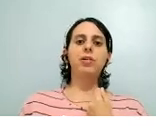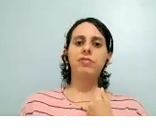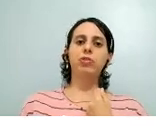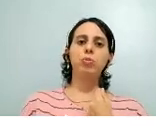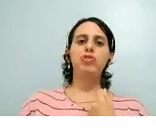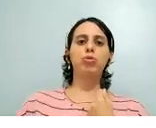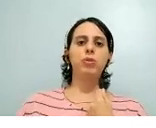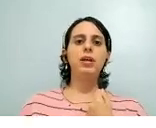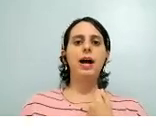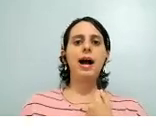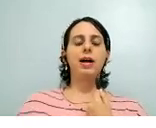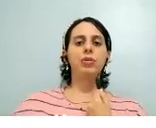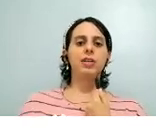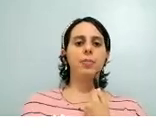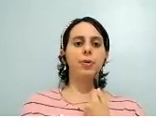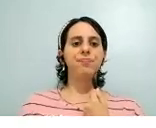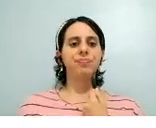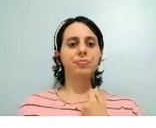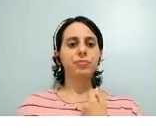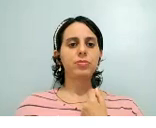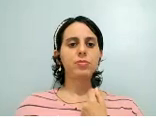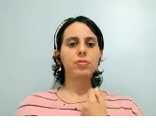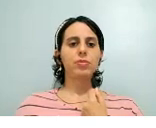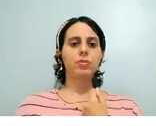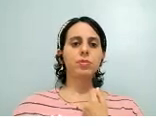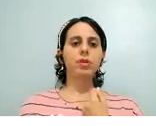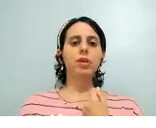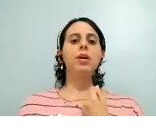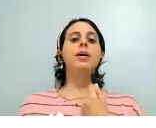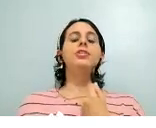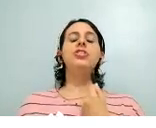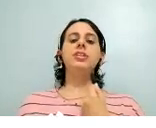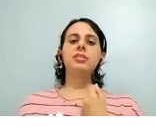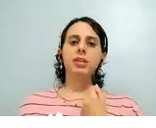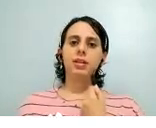tá? Então, ele vai substituir a água e sabão.